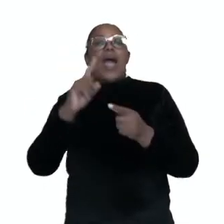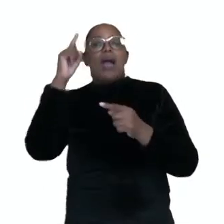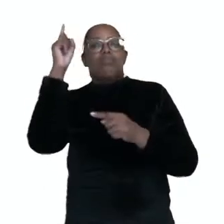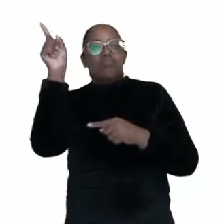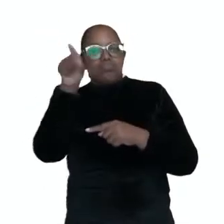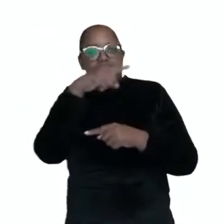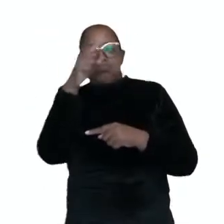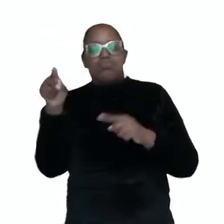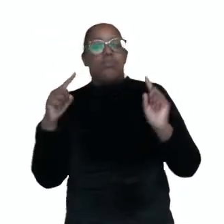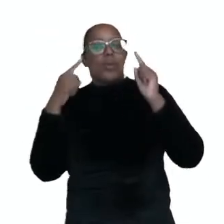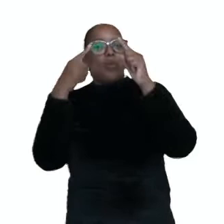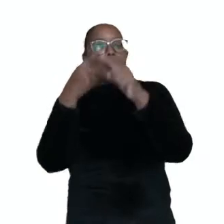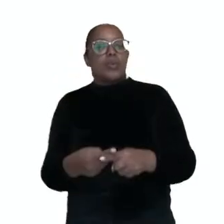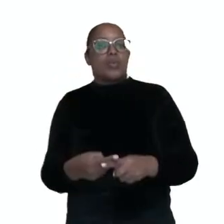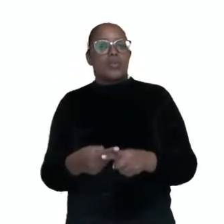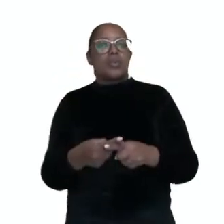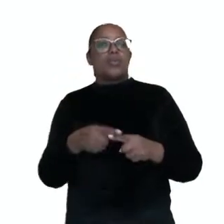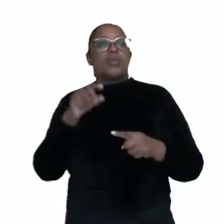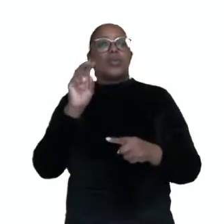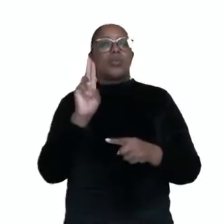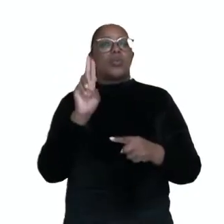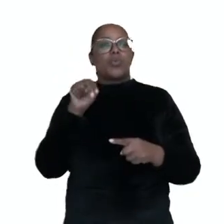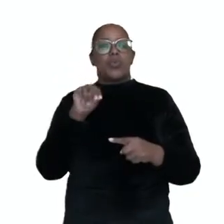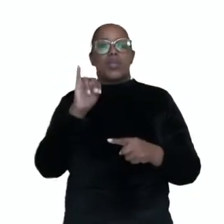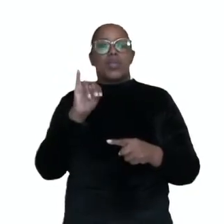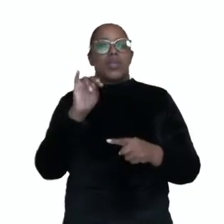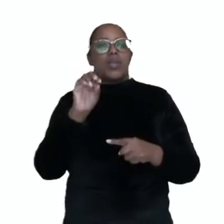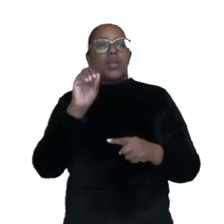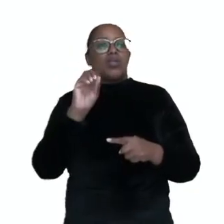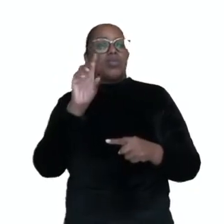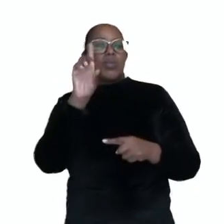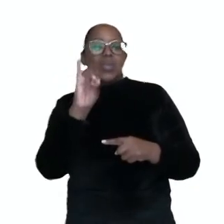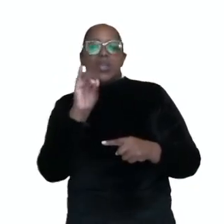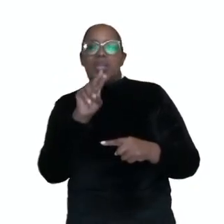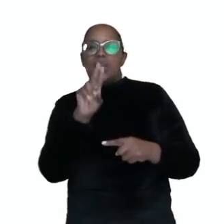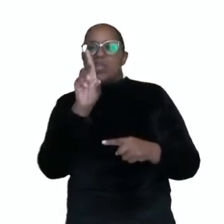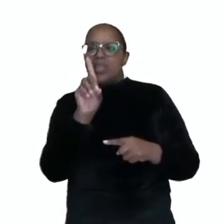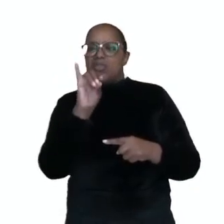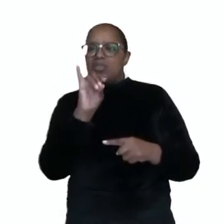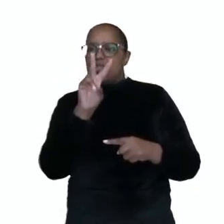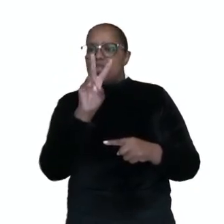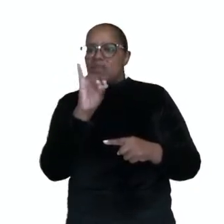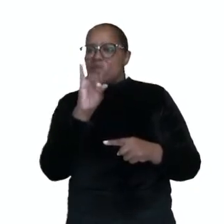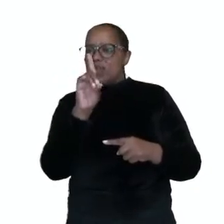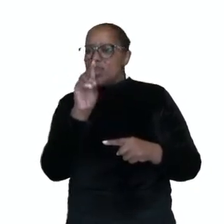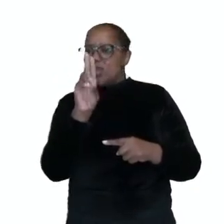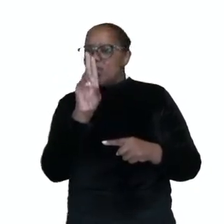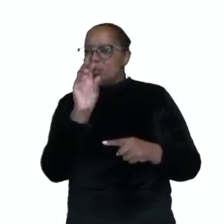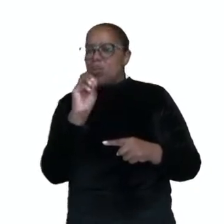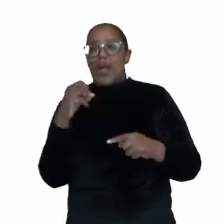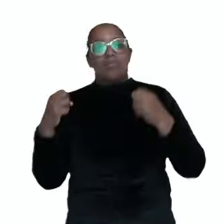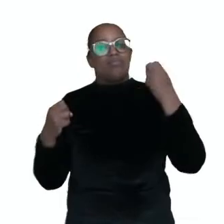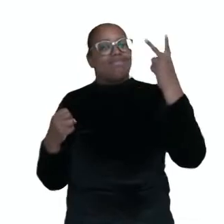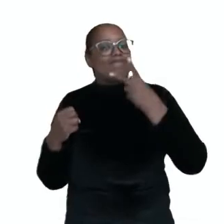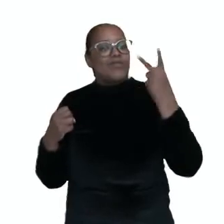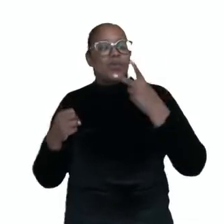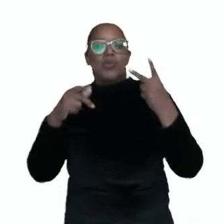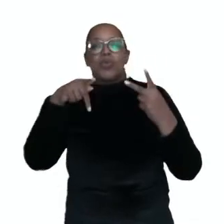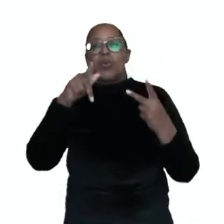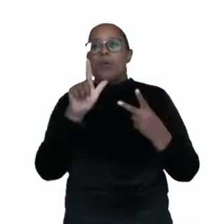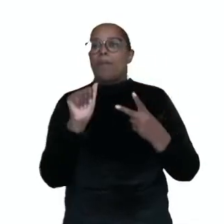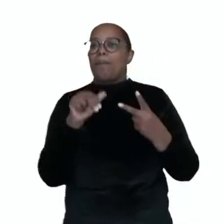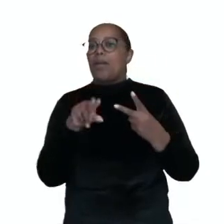da individualidade. Os interesses do indivíduo são relegados a segundo plano em detrimento